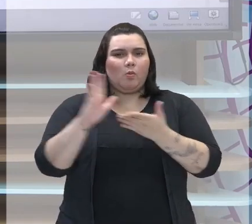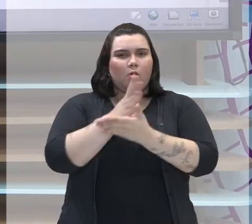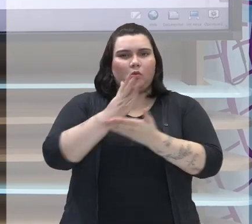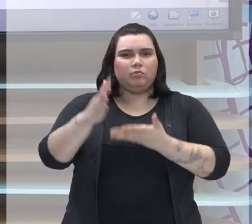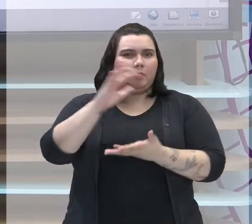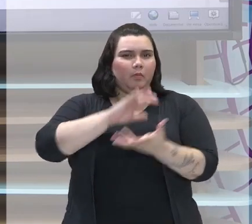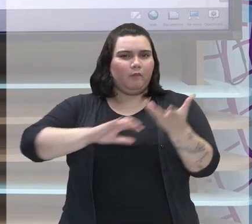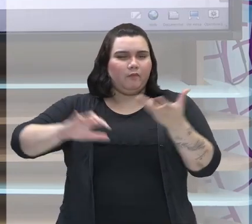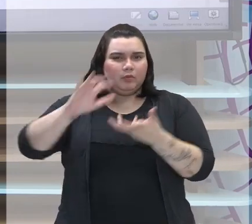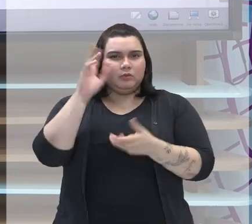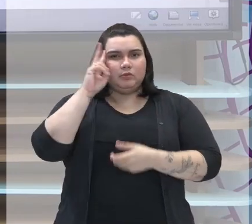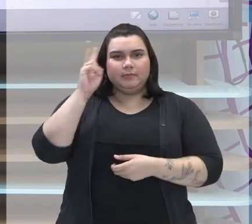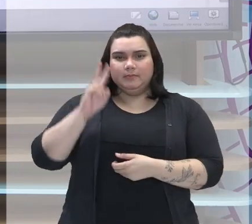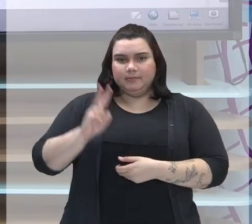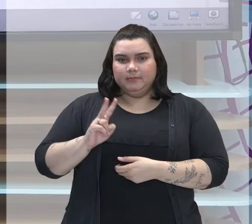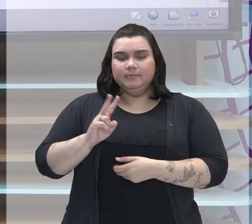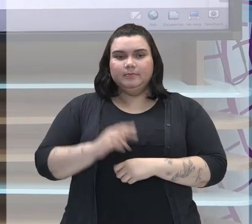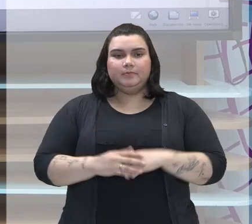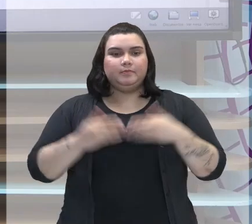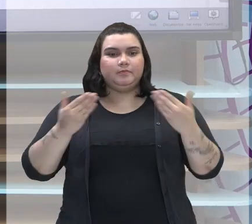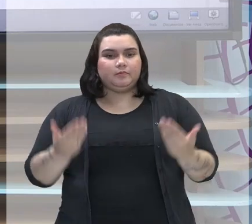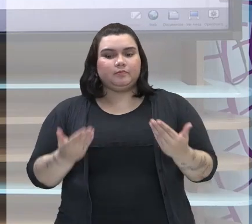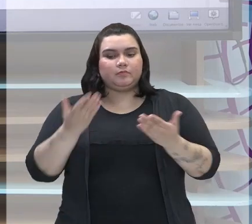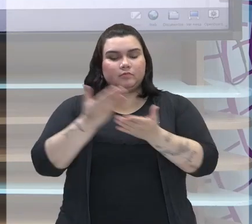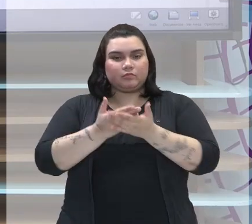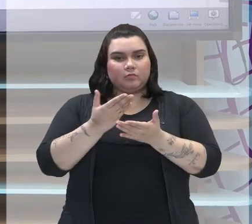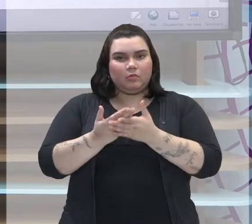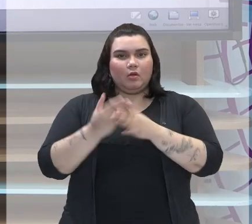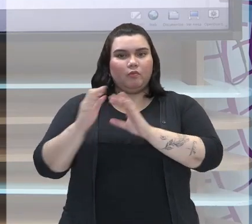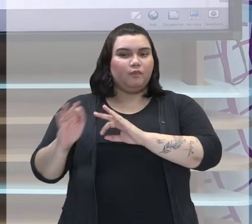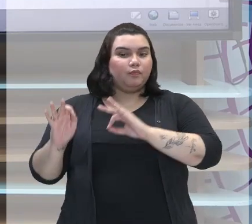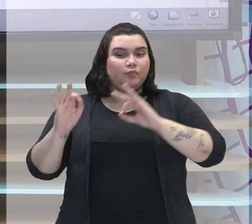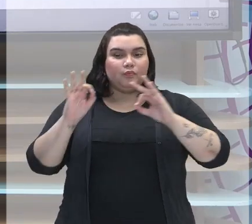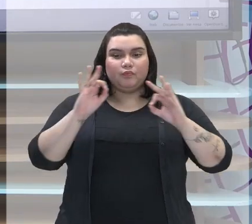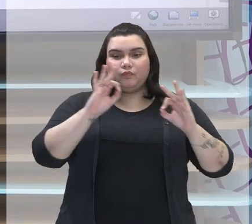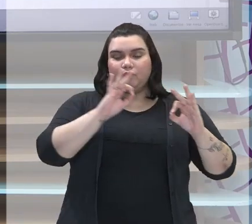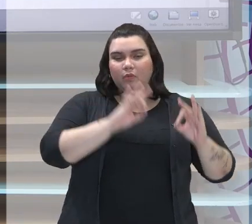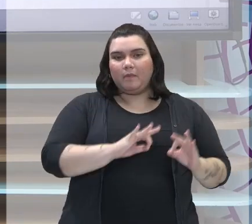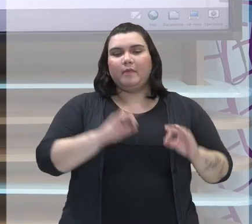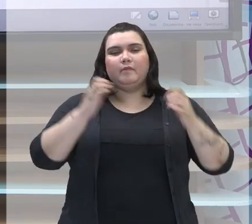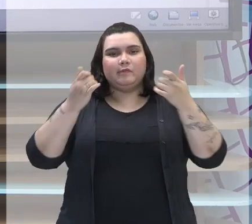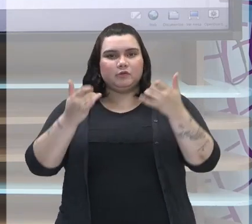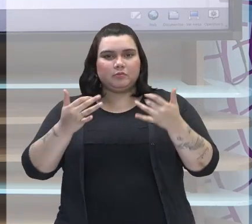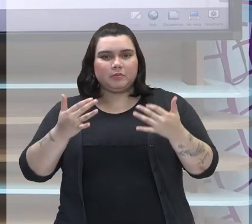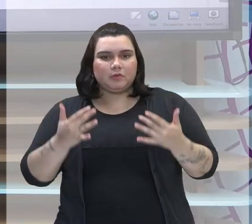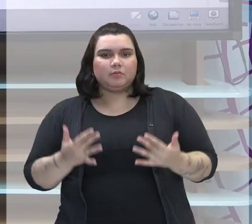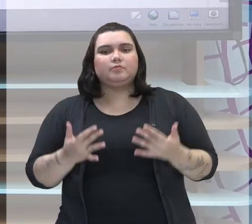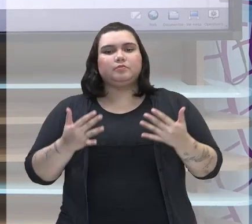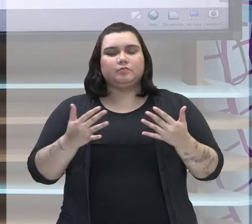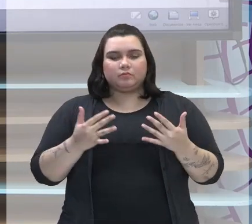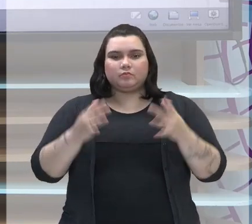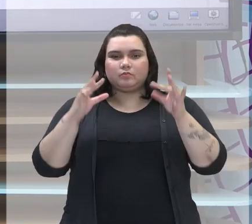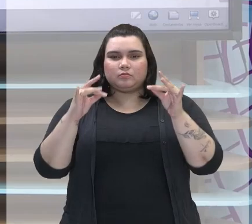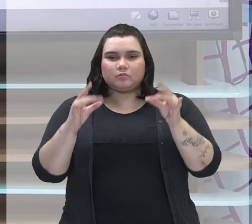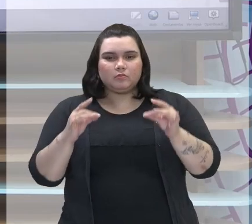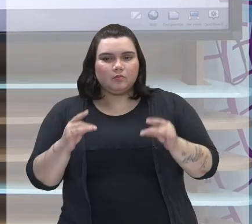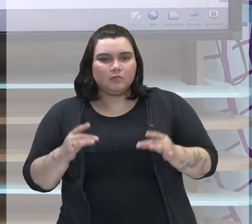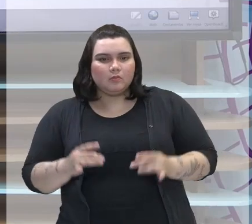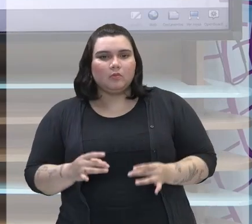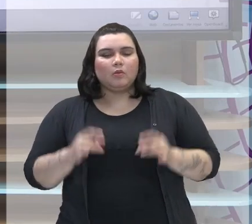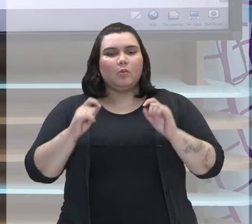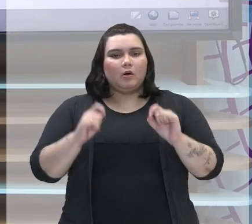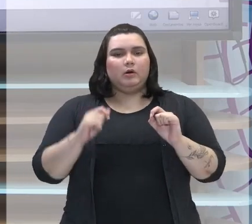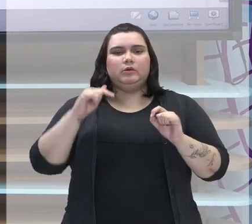nossa história. Então, com o desenrolar da nossa aula, iremos tratar justamente dessas idas